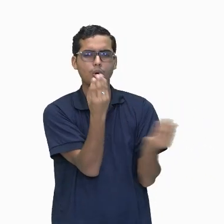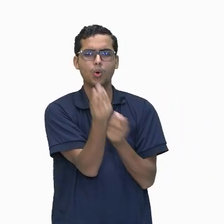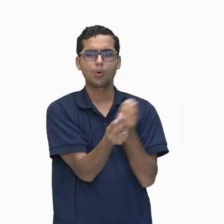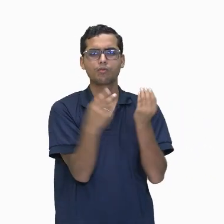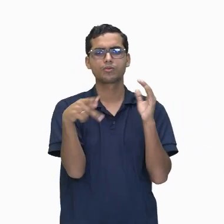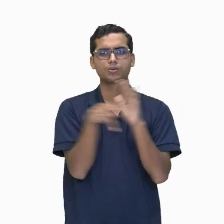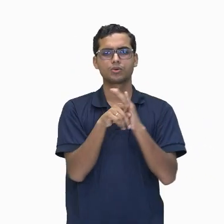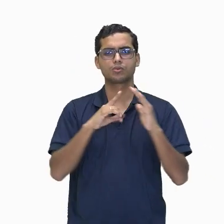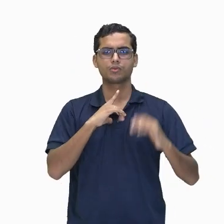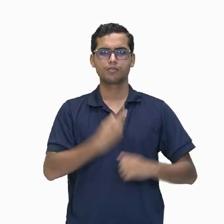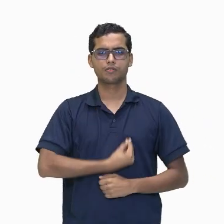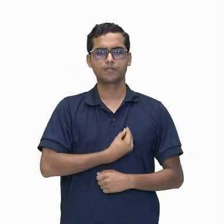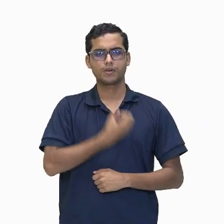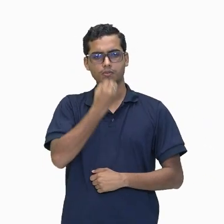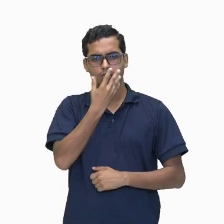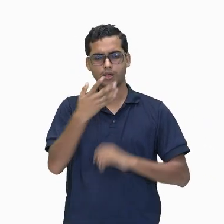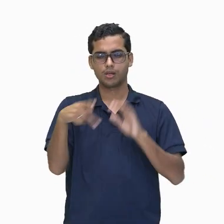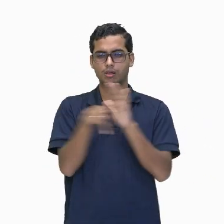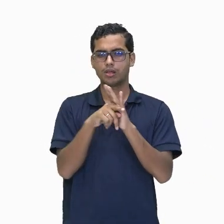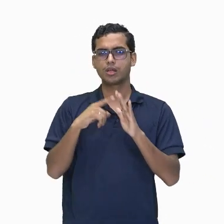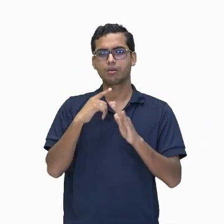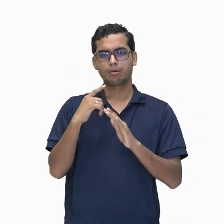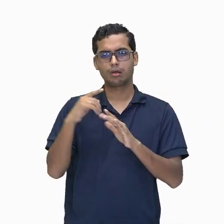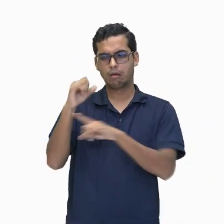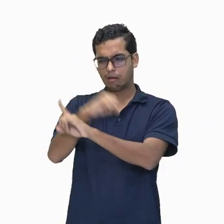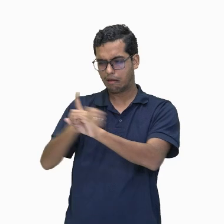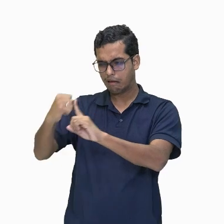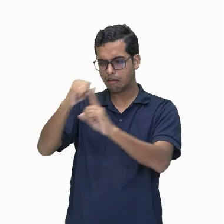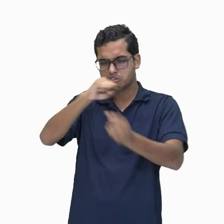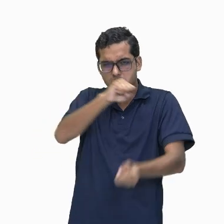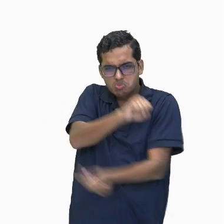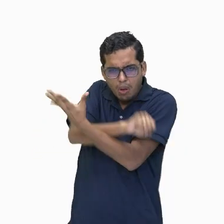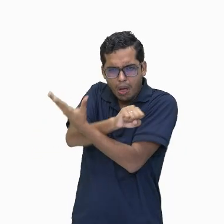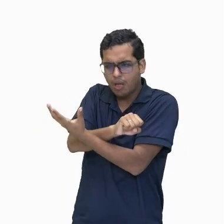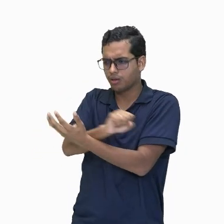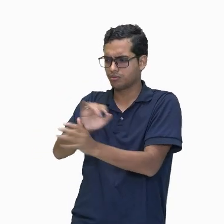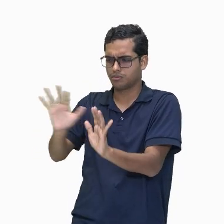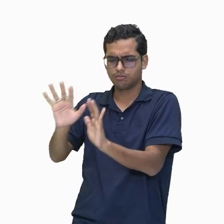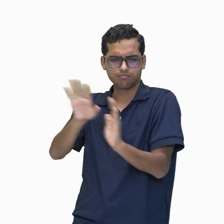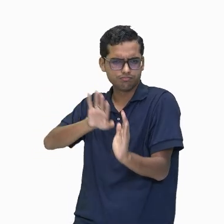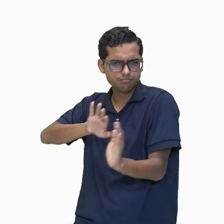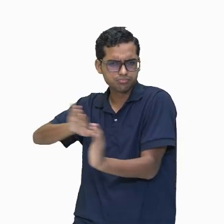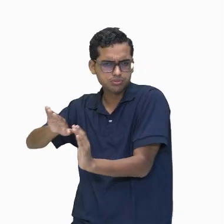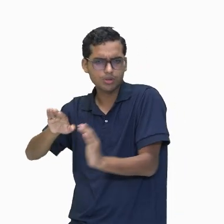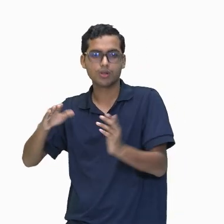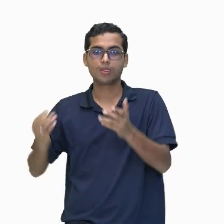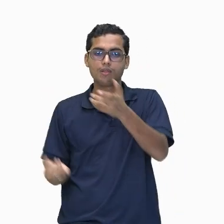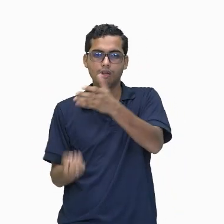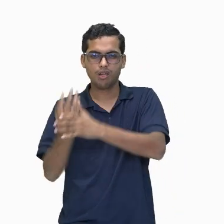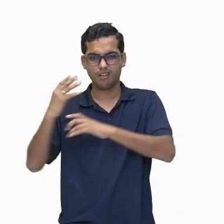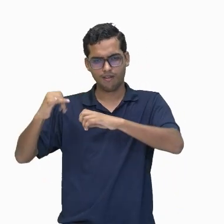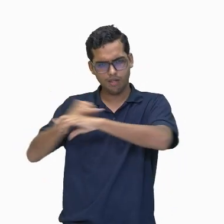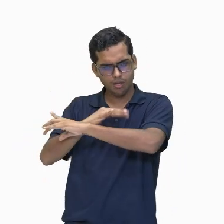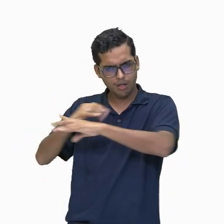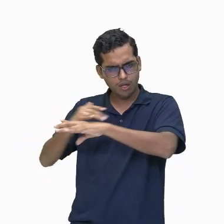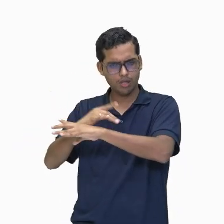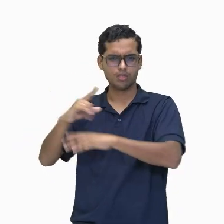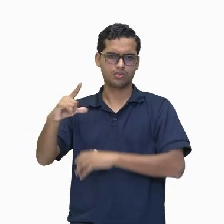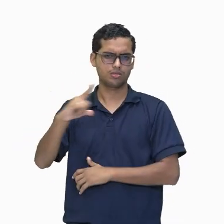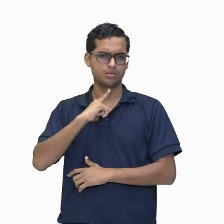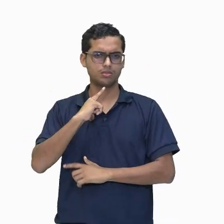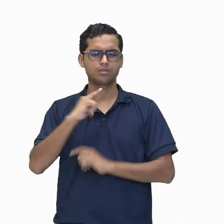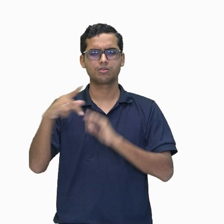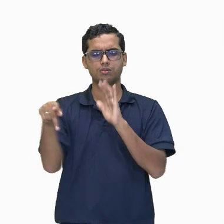da corrupção na sociedade urbana. Então, surgem as cidades, e dentro das cidades surgem